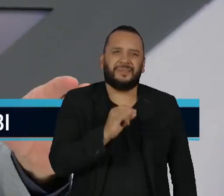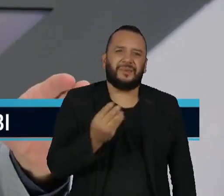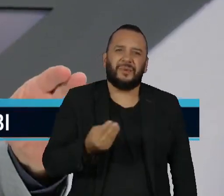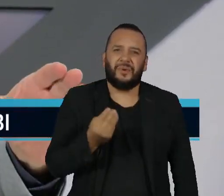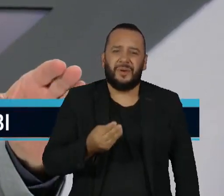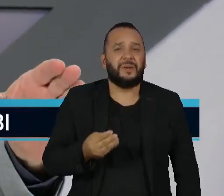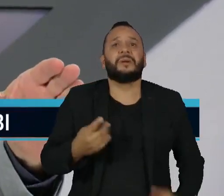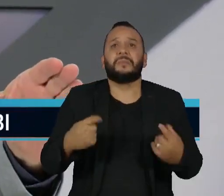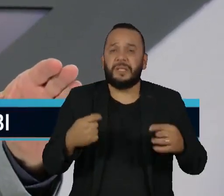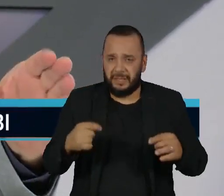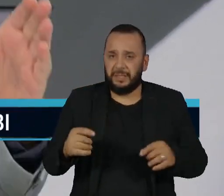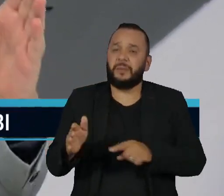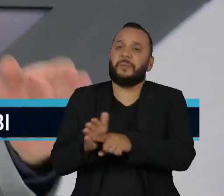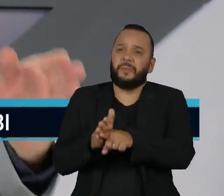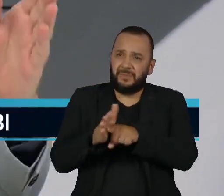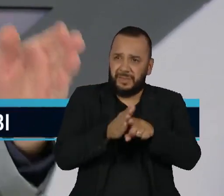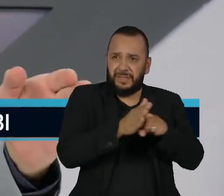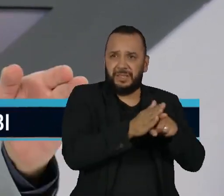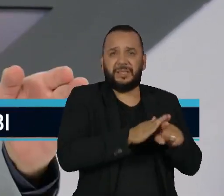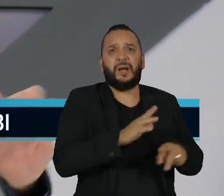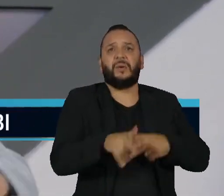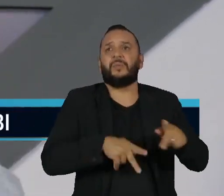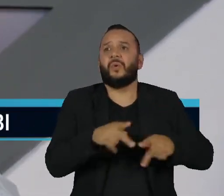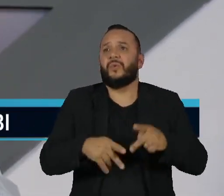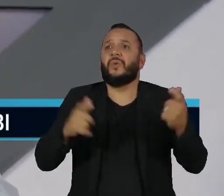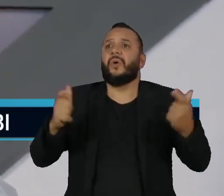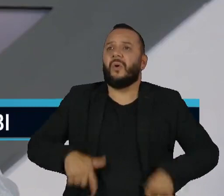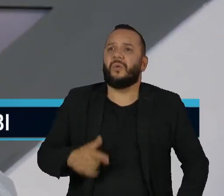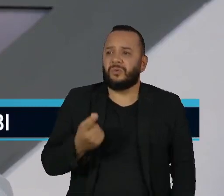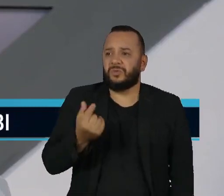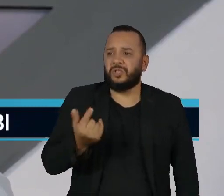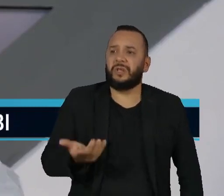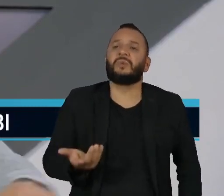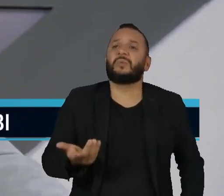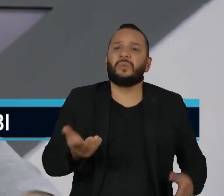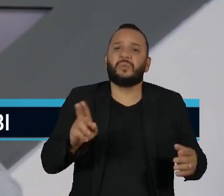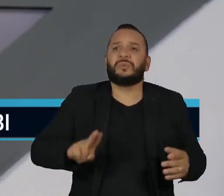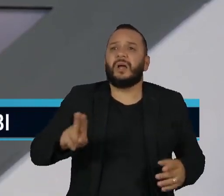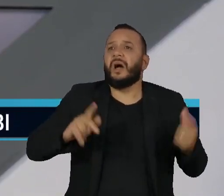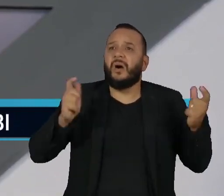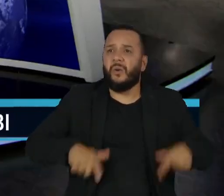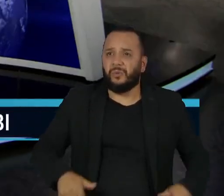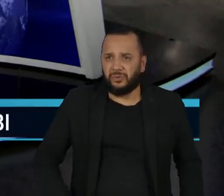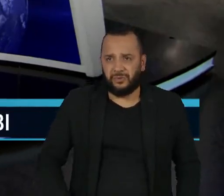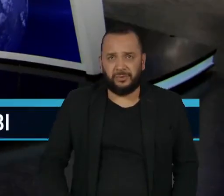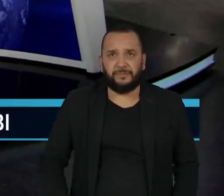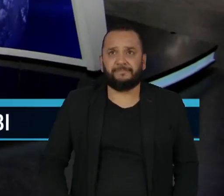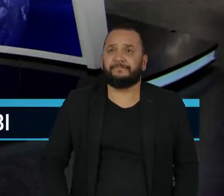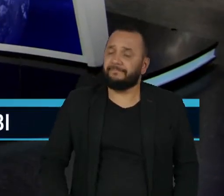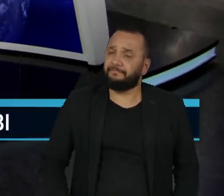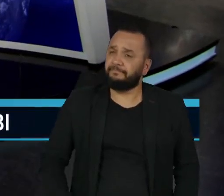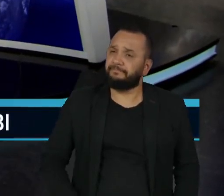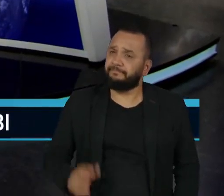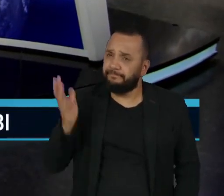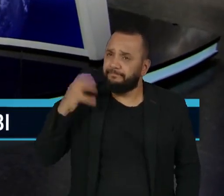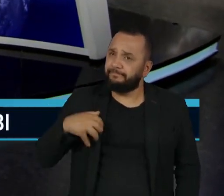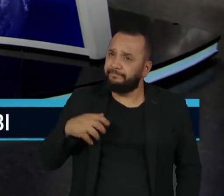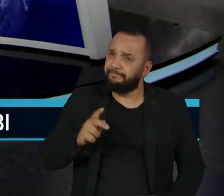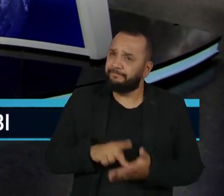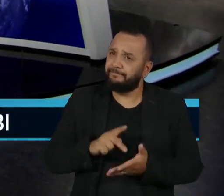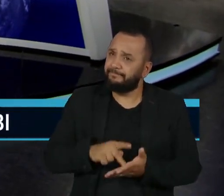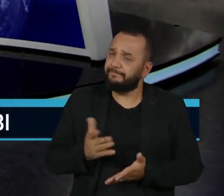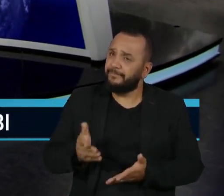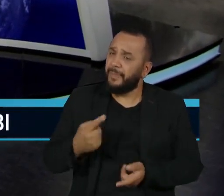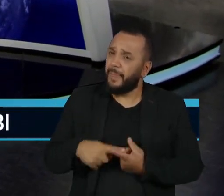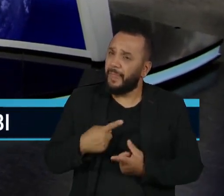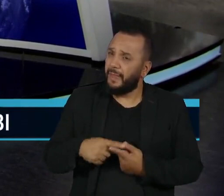um plebiscito, viu, sim. Marcelo Tassi? Sim, sim. Plebiscito. Sim. Mexer com o recurso do fundo eleitoral só por plebiscito. Mas é sério mesmo, porque nós estamos